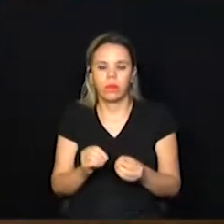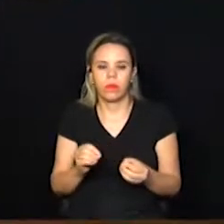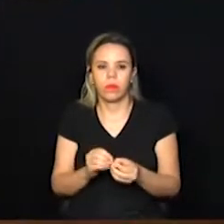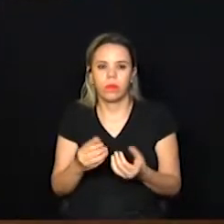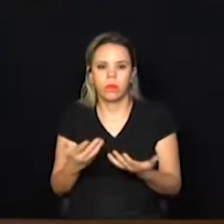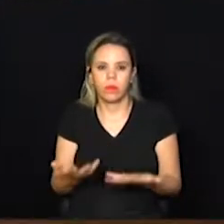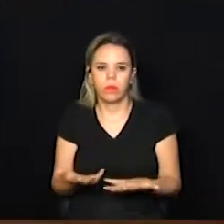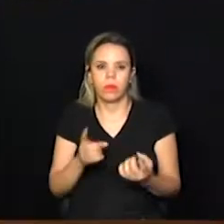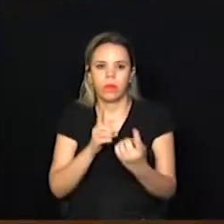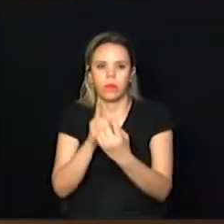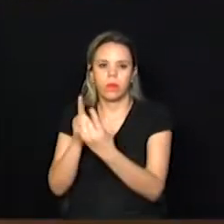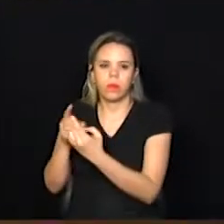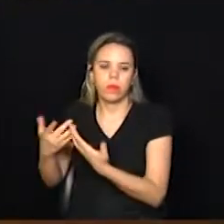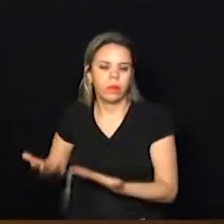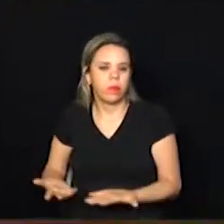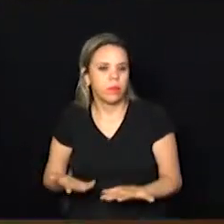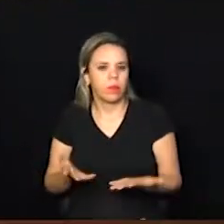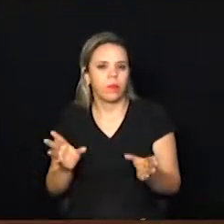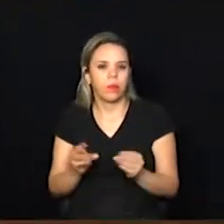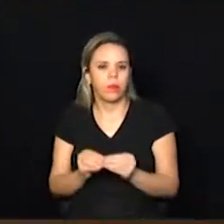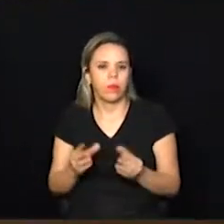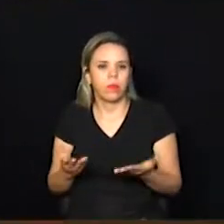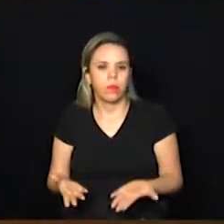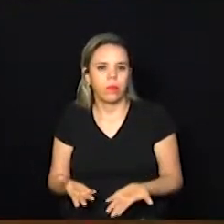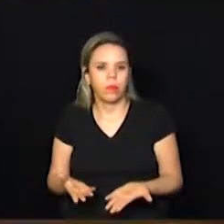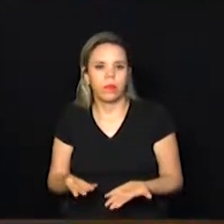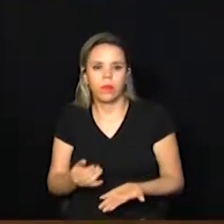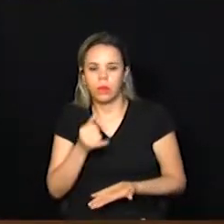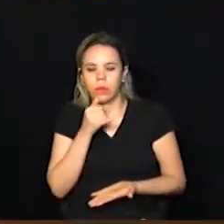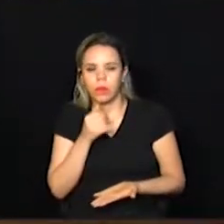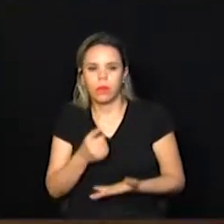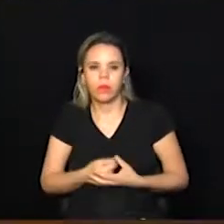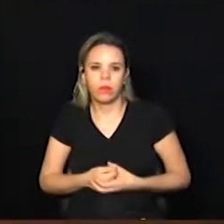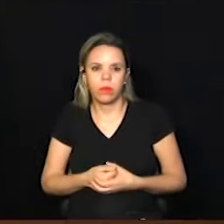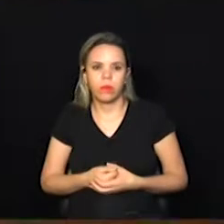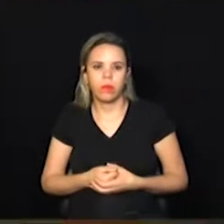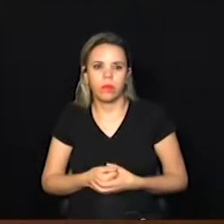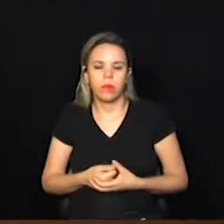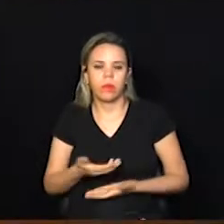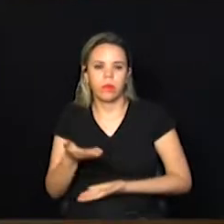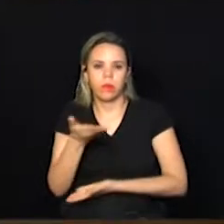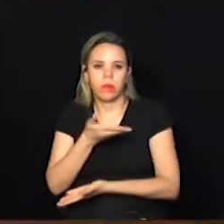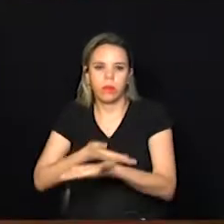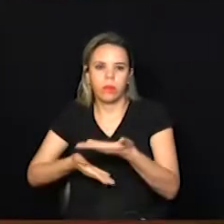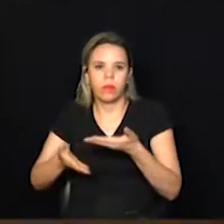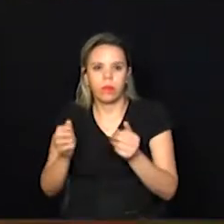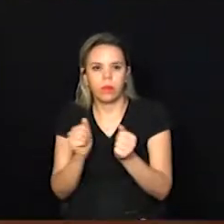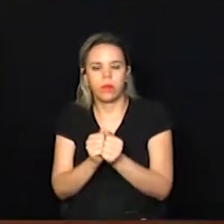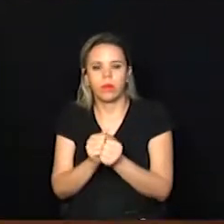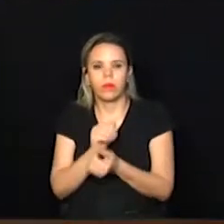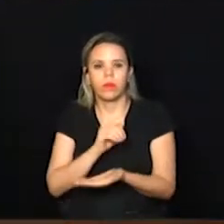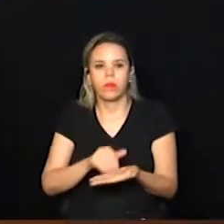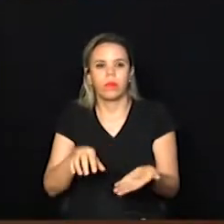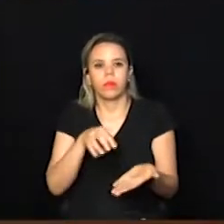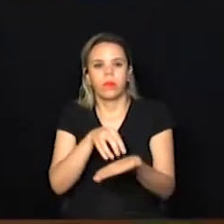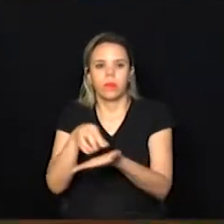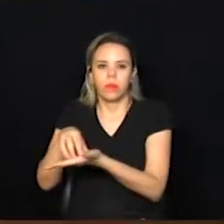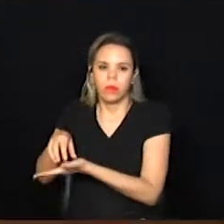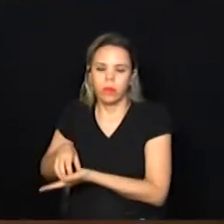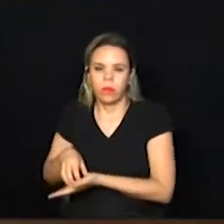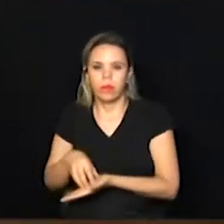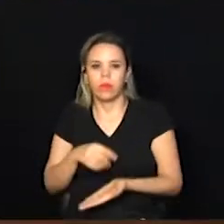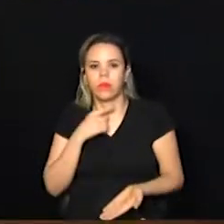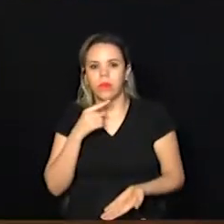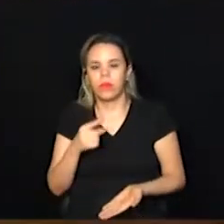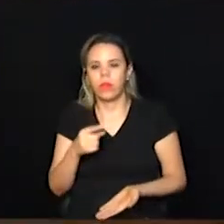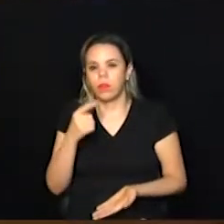esse serviço, enfim, como que se articularia junto com essa rede. A outra questão